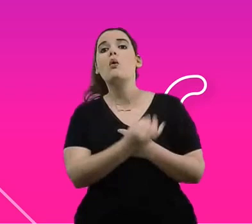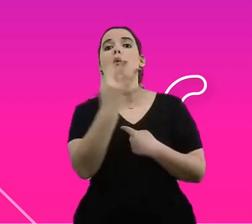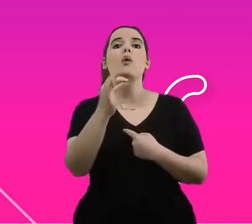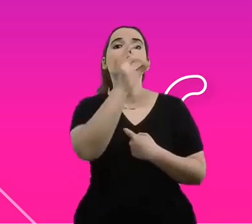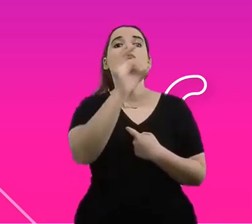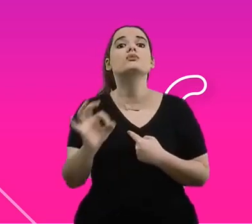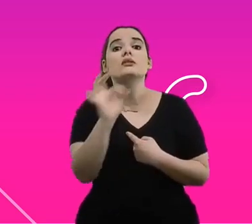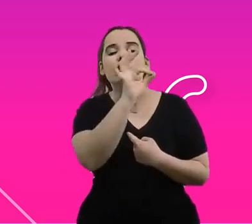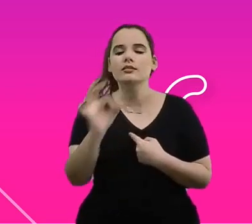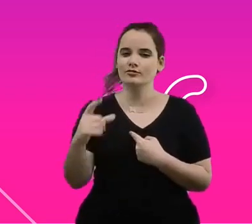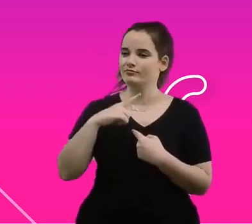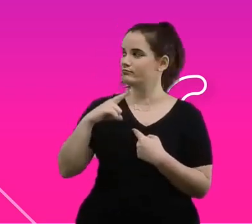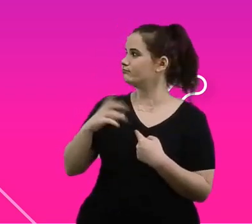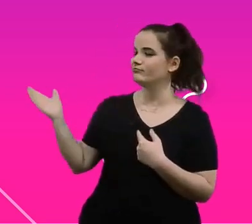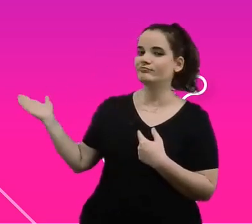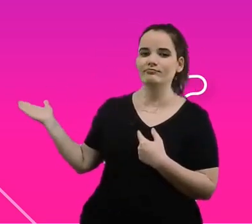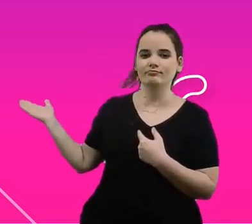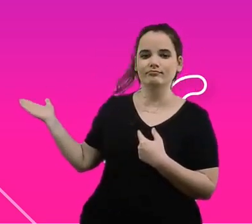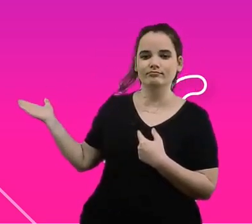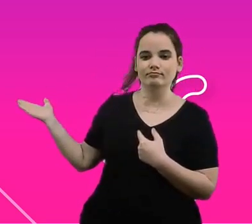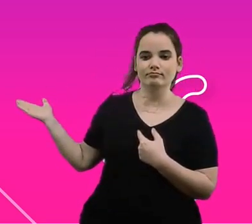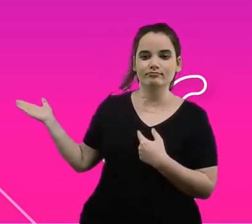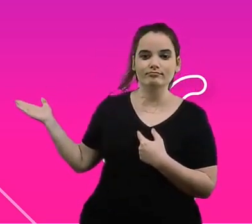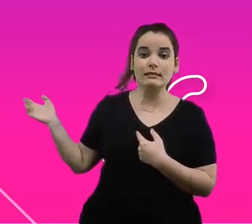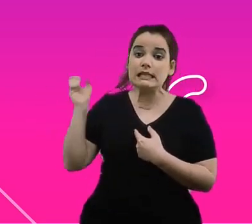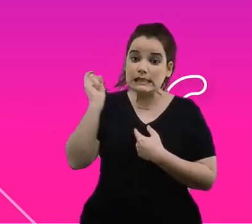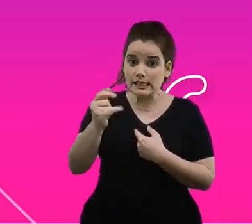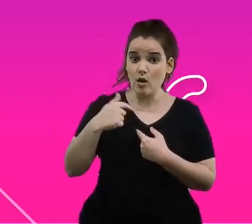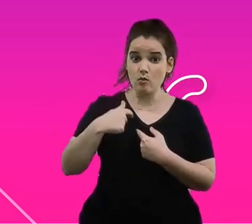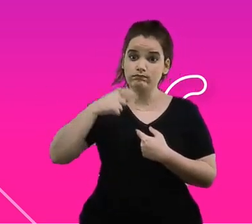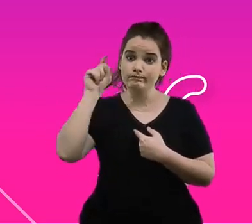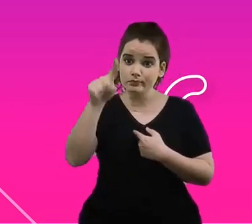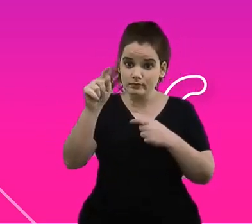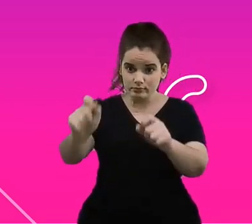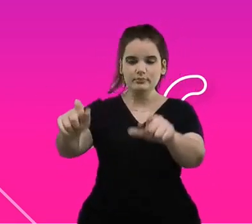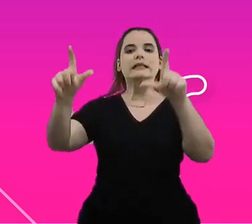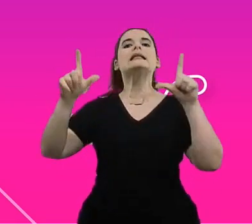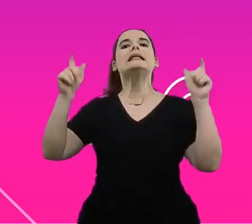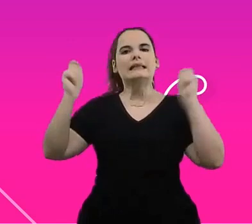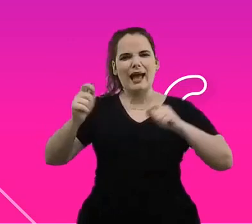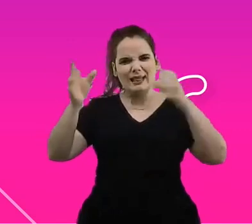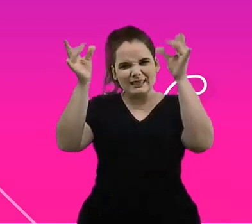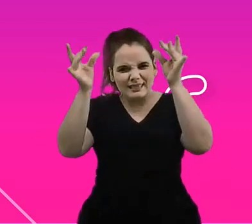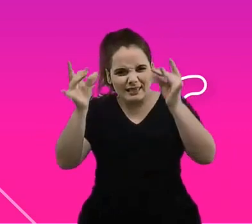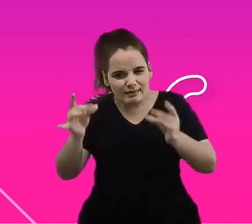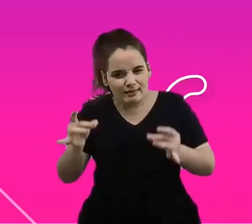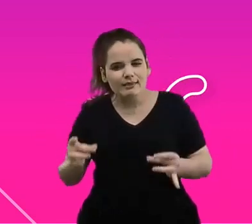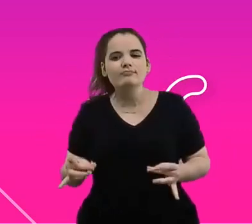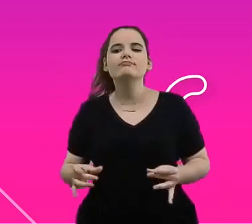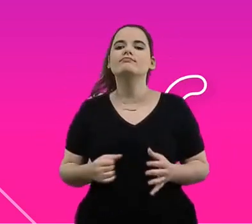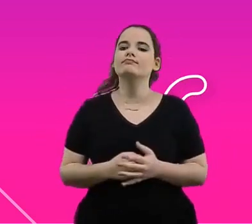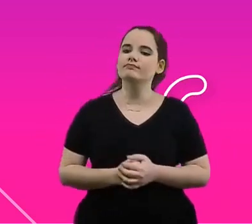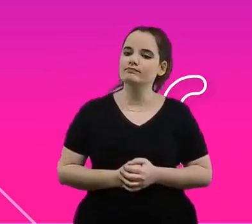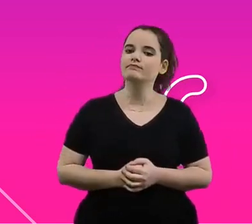ao clicar, dá para ver cada uma dessas ações, esse pacote de trabalho exatamente, e o seu